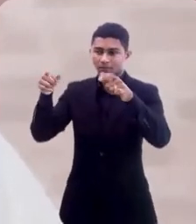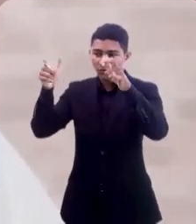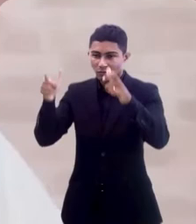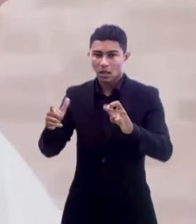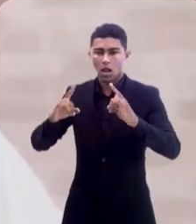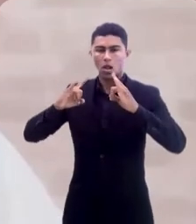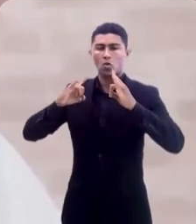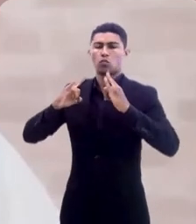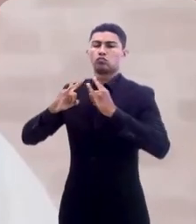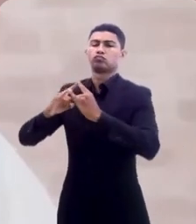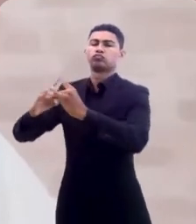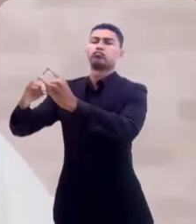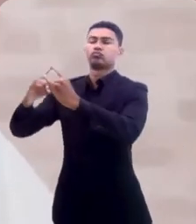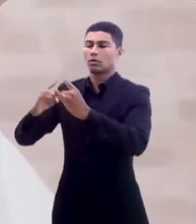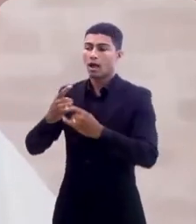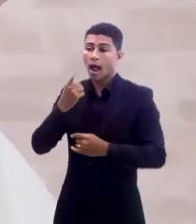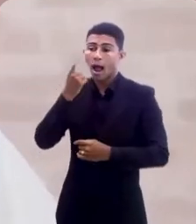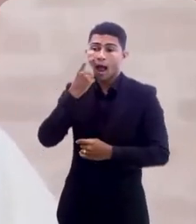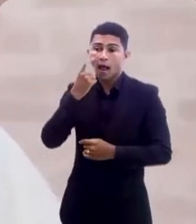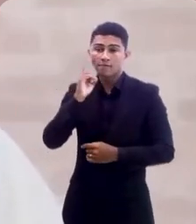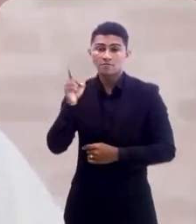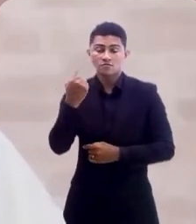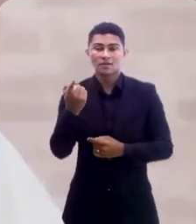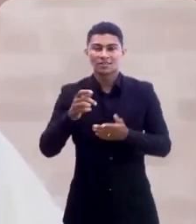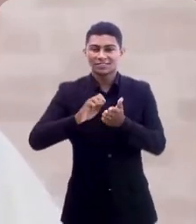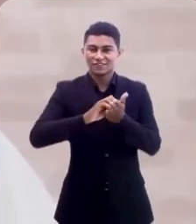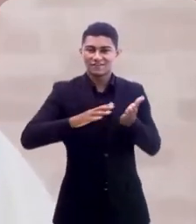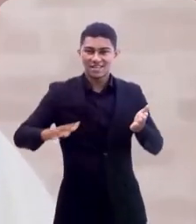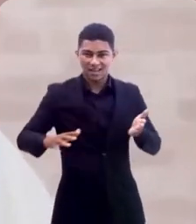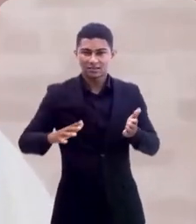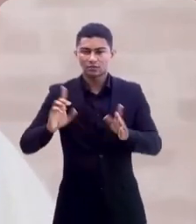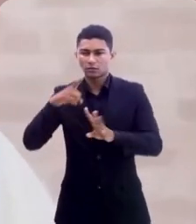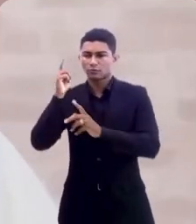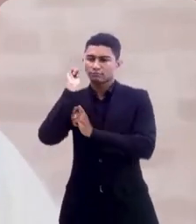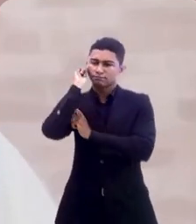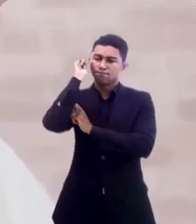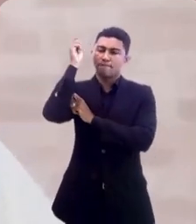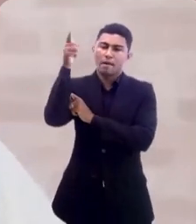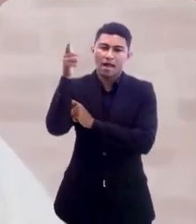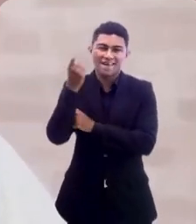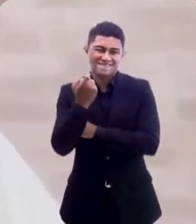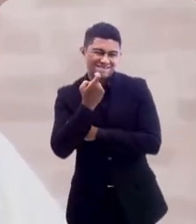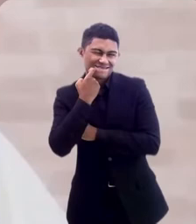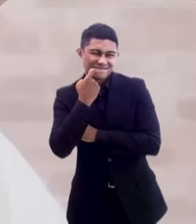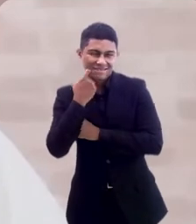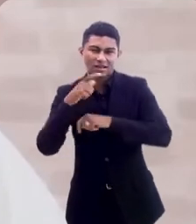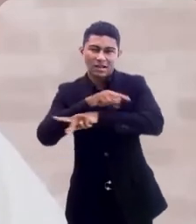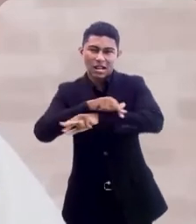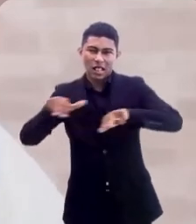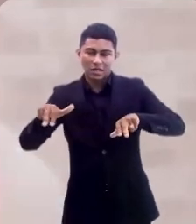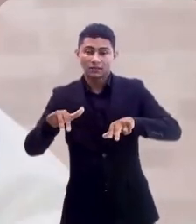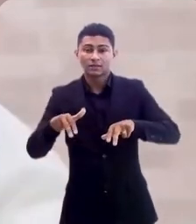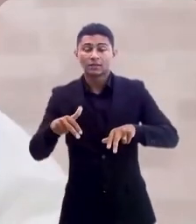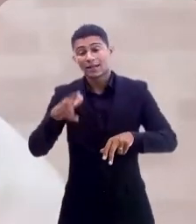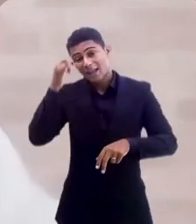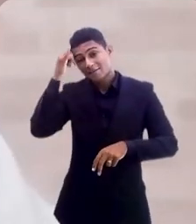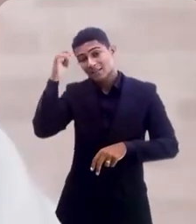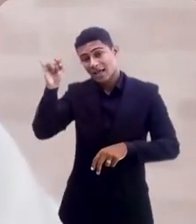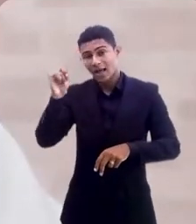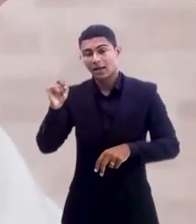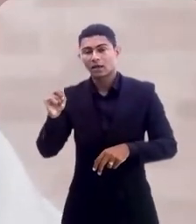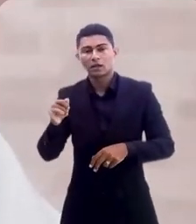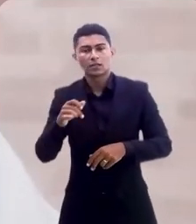irá evitar que o resultado da nossa atividade pesqueira acabe sendo comercializado lá em